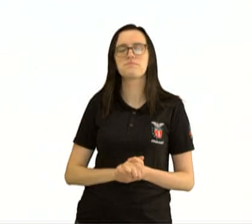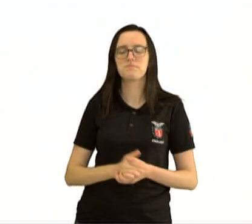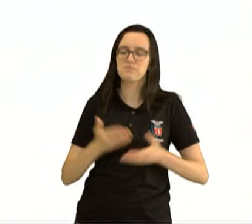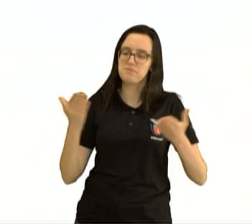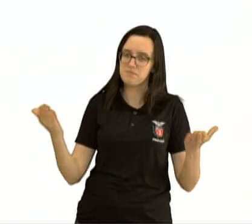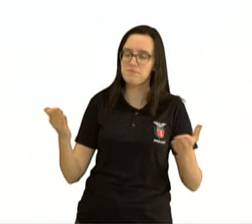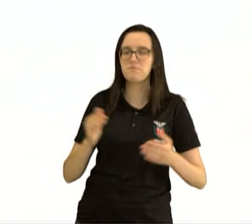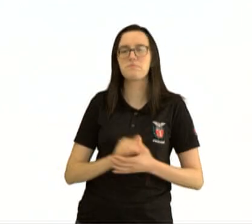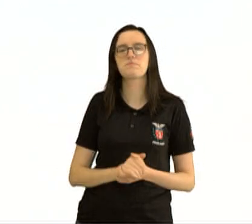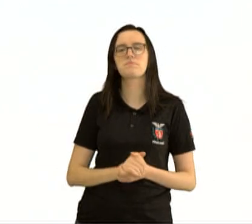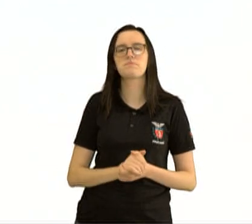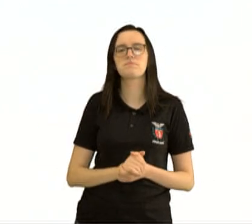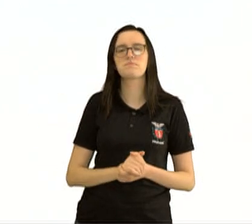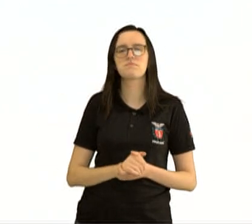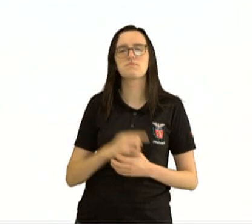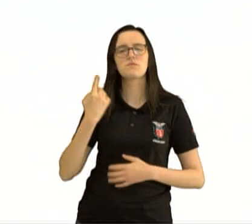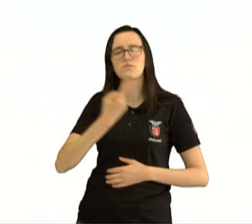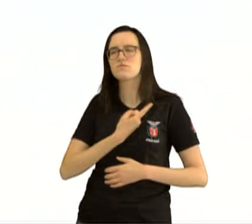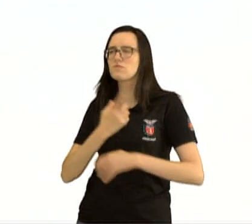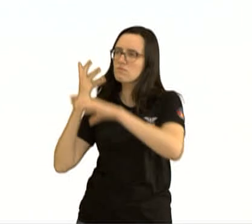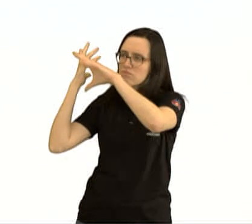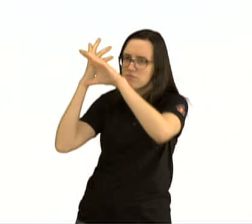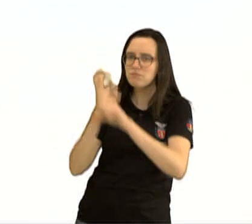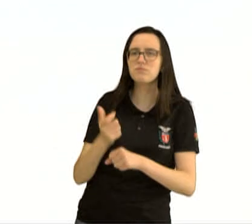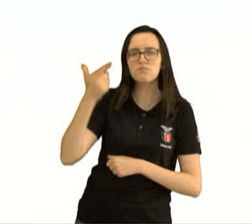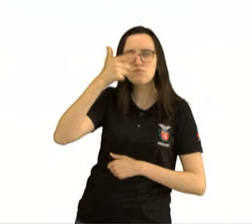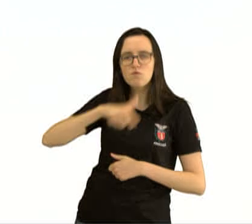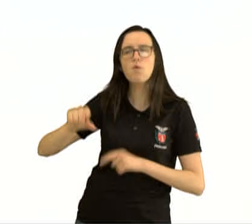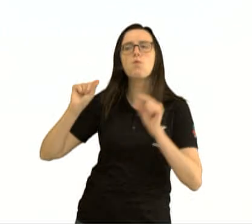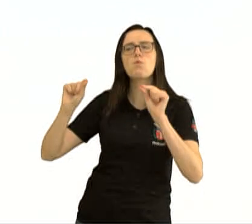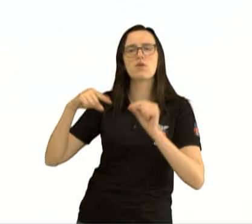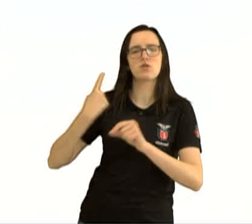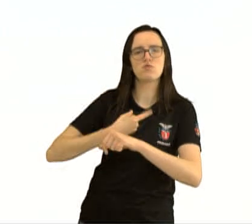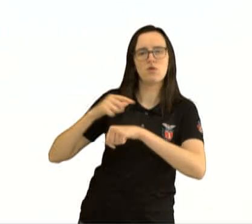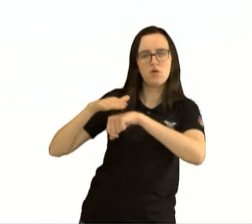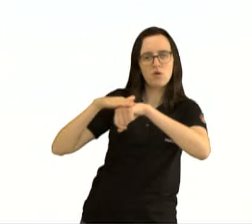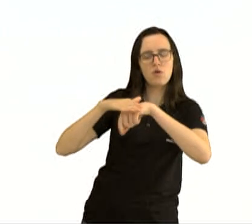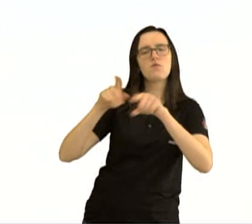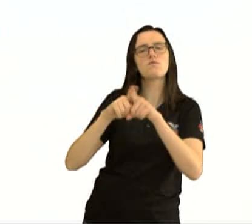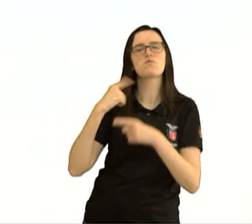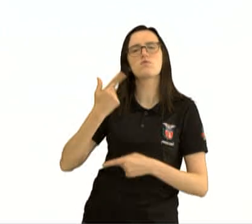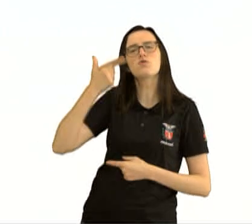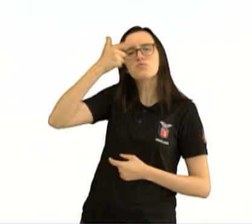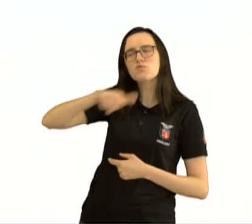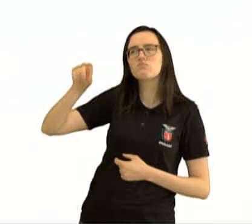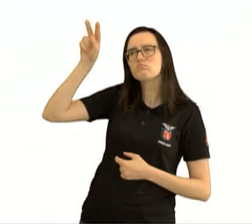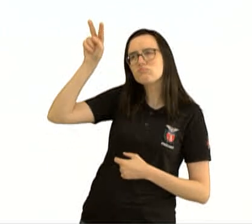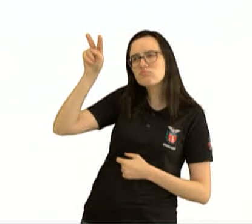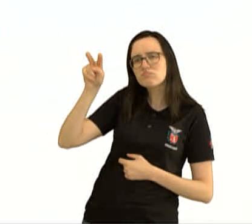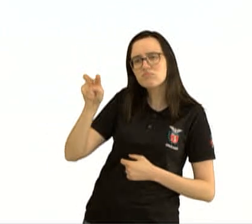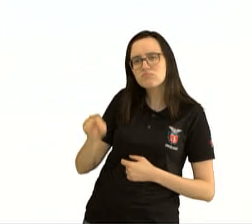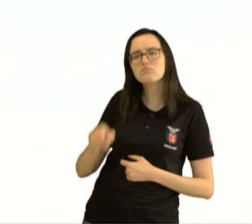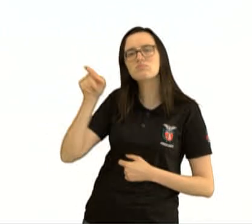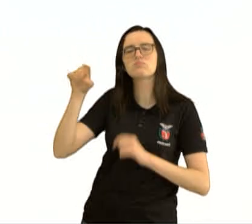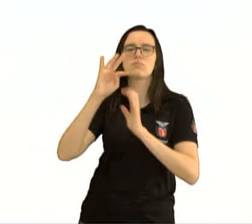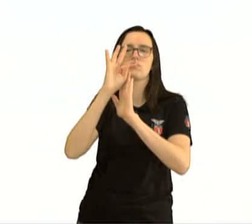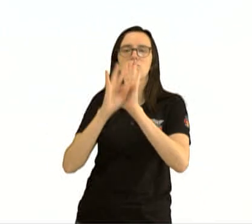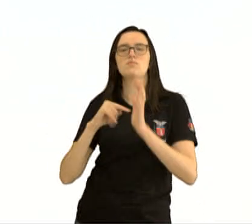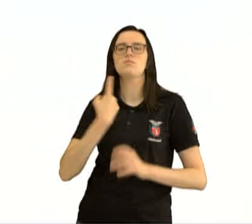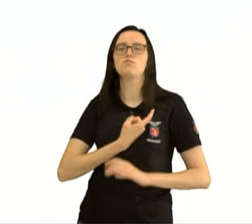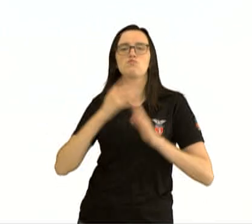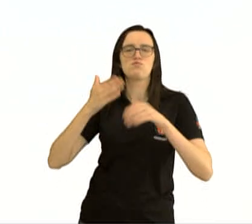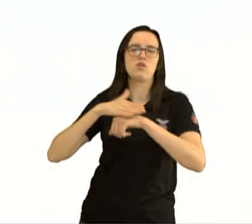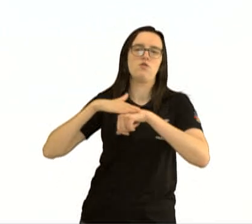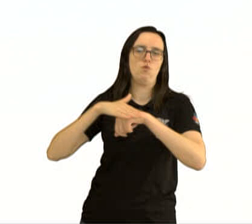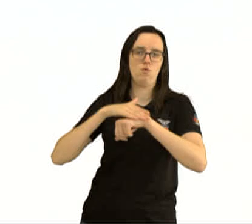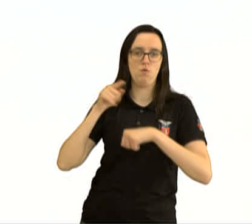assim, pessoal, estamos retomando aquilo que a gente conversou e vamos reler na aula de hoje o texto que a gente tinha